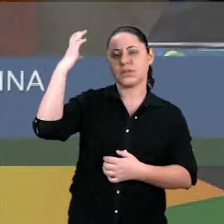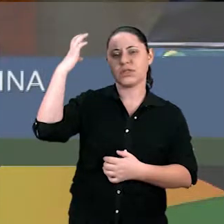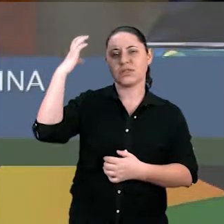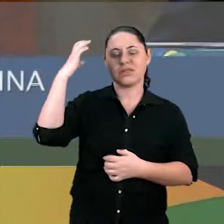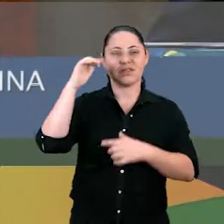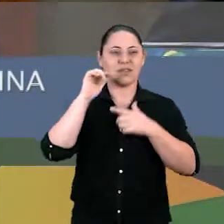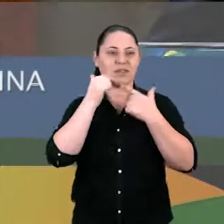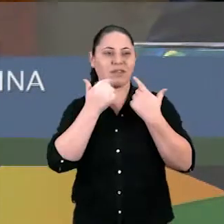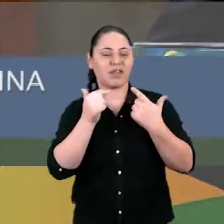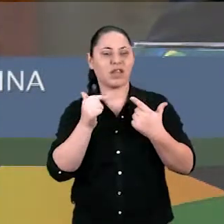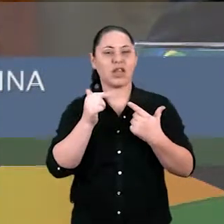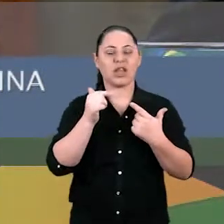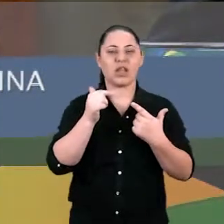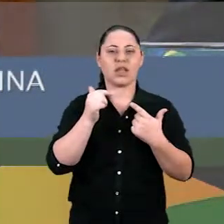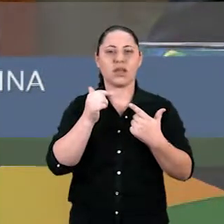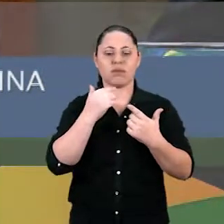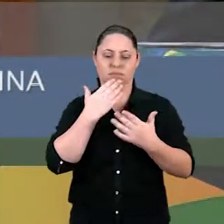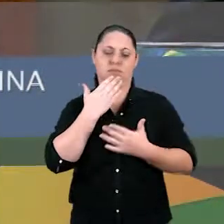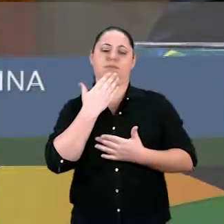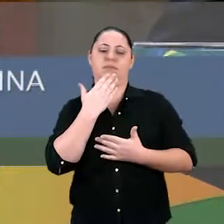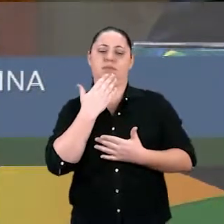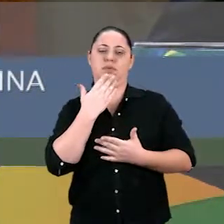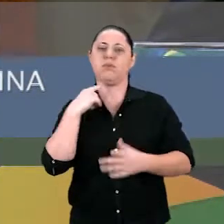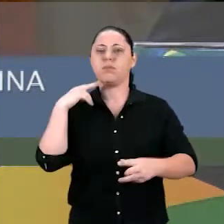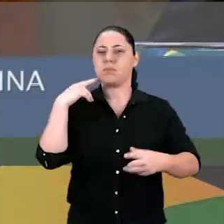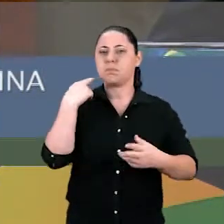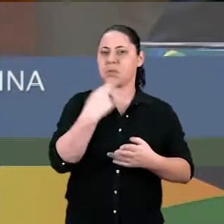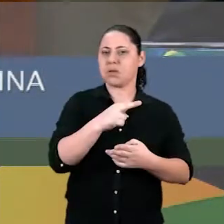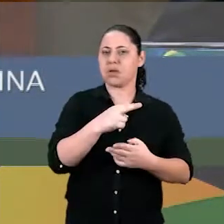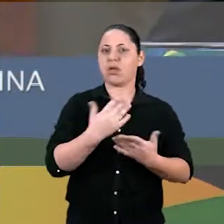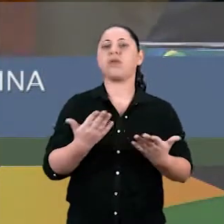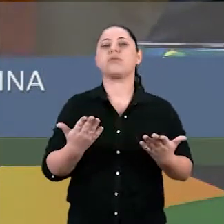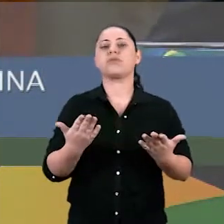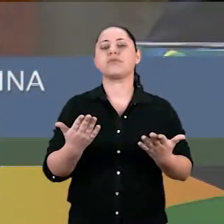geniais, irreverentes, jocosos, críticos,